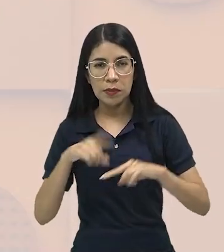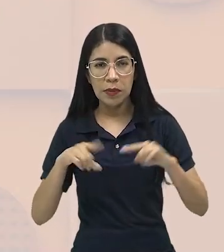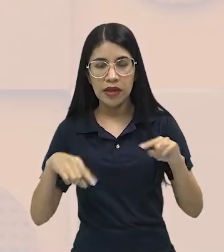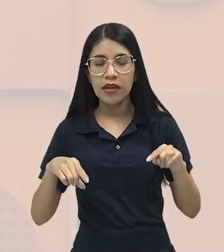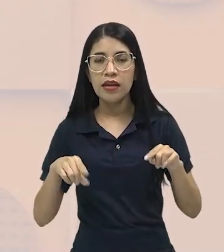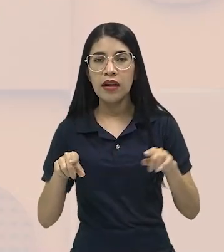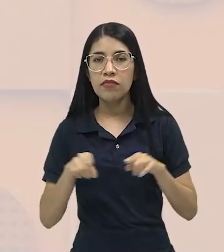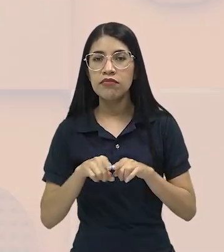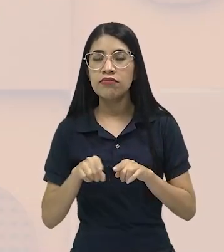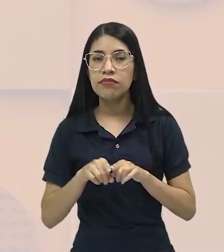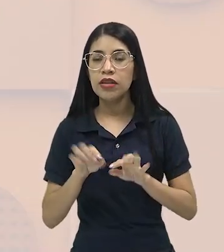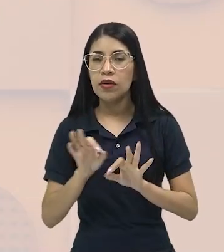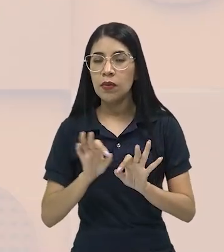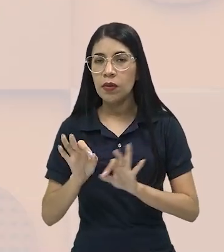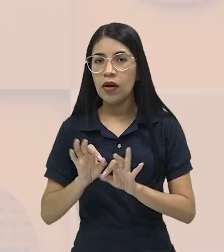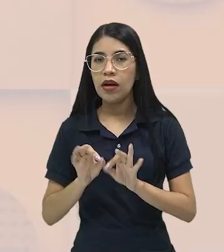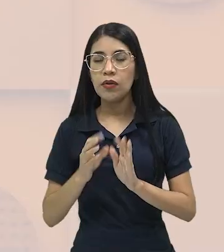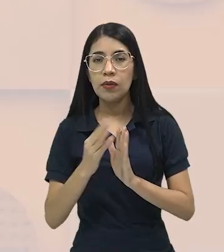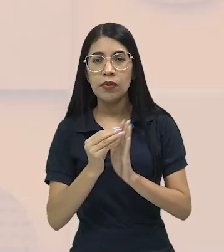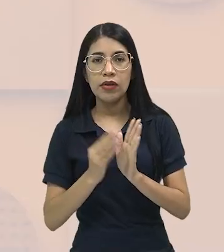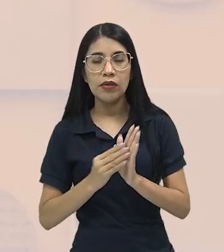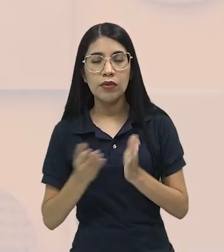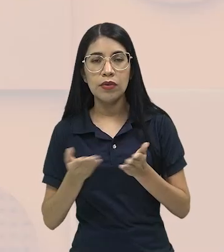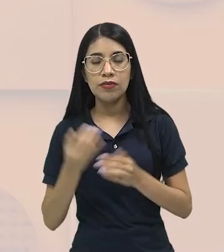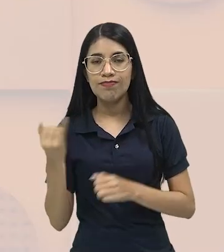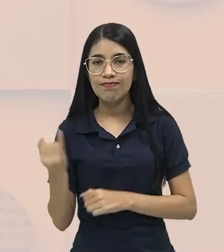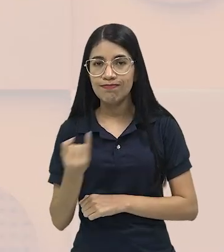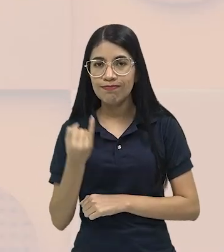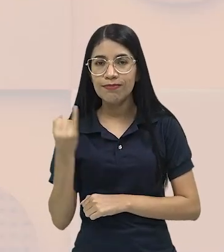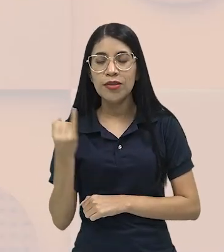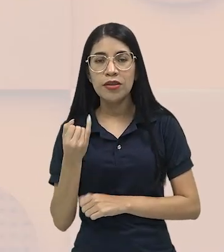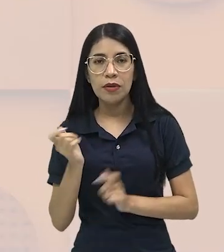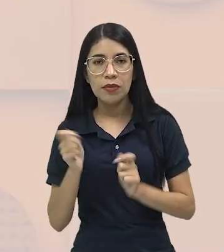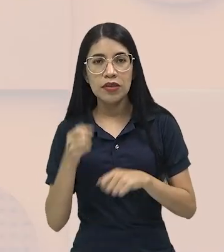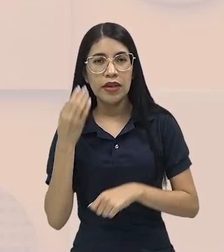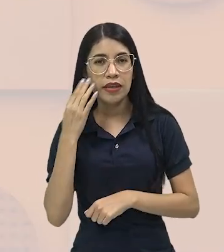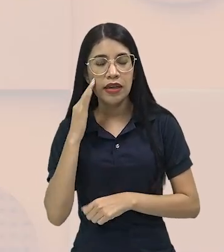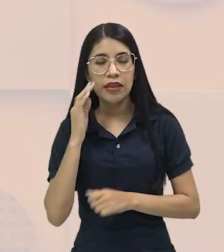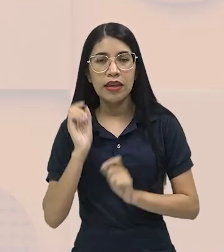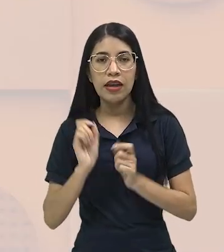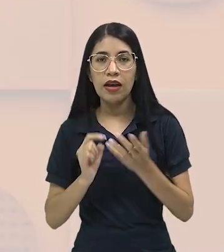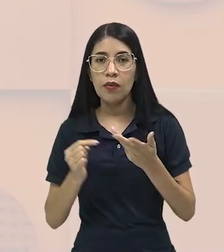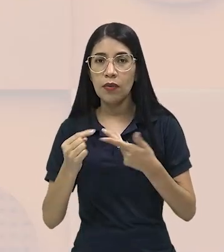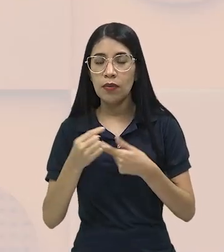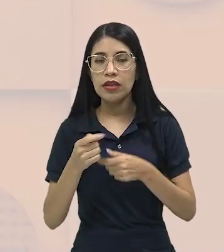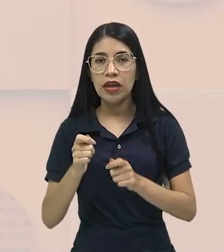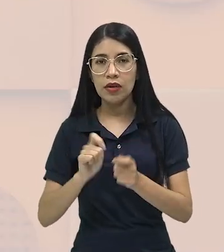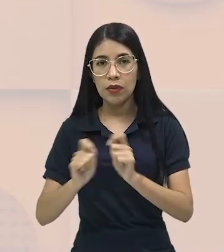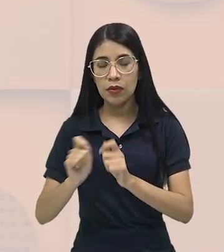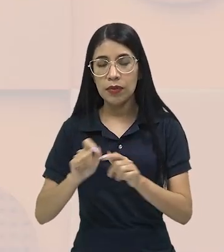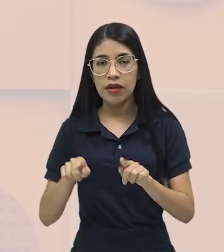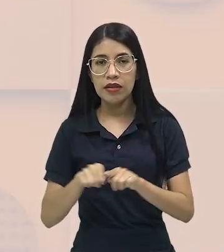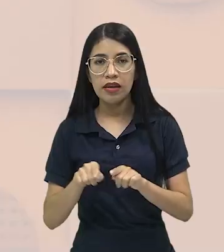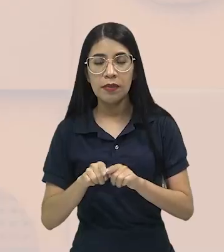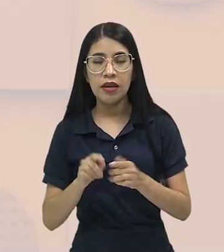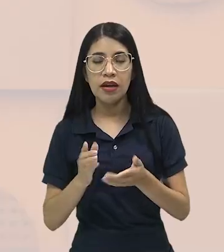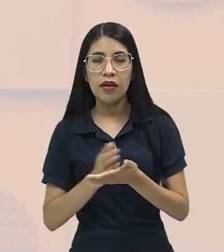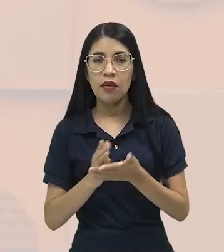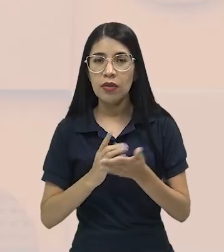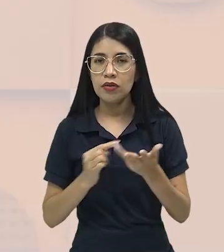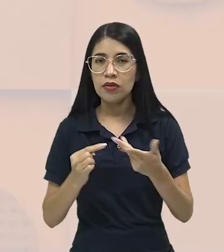material, se organiza. O conteúdo de hoje é muito importante para a gente entender alguns fatores econômicos, alguns